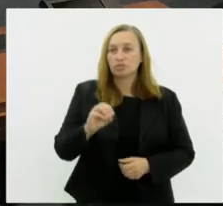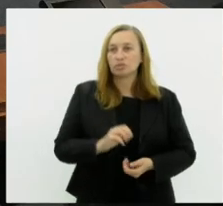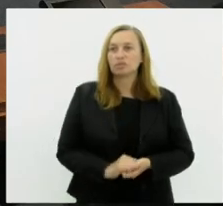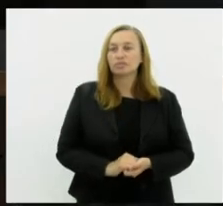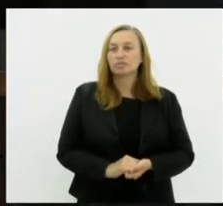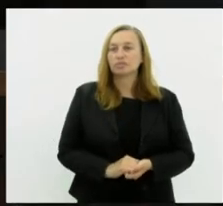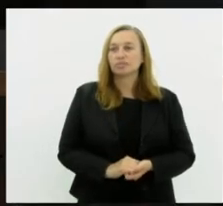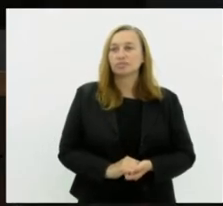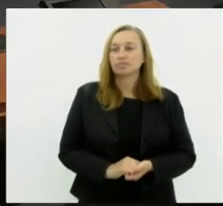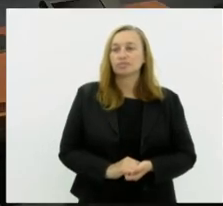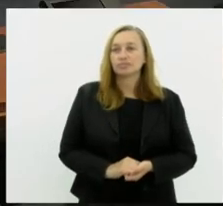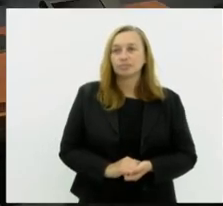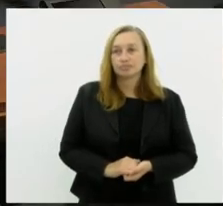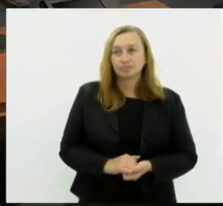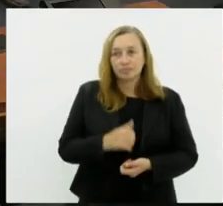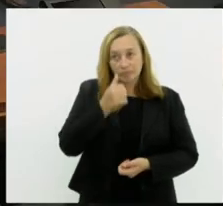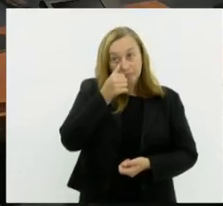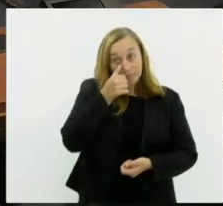Obrigada.